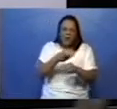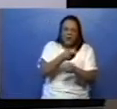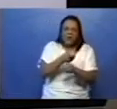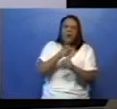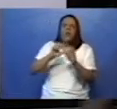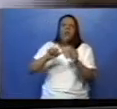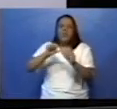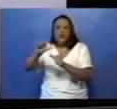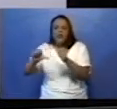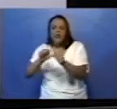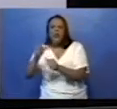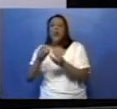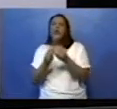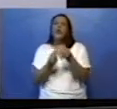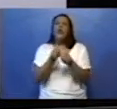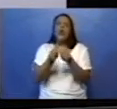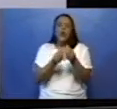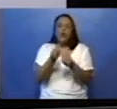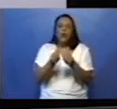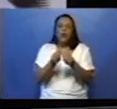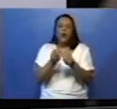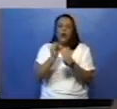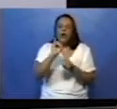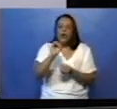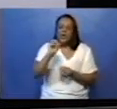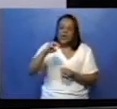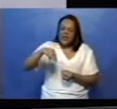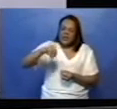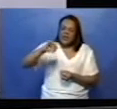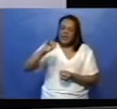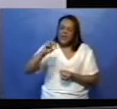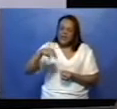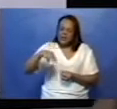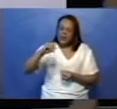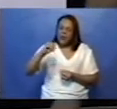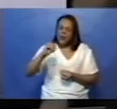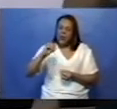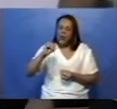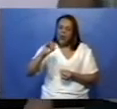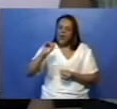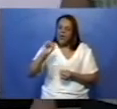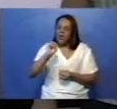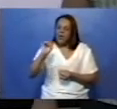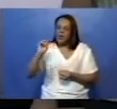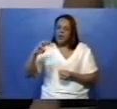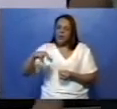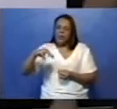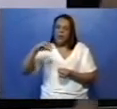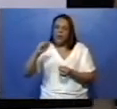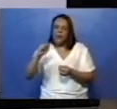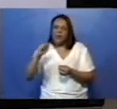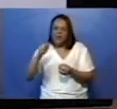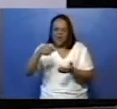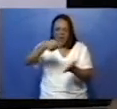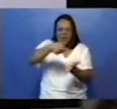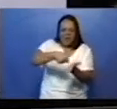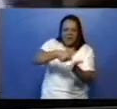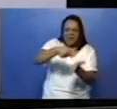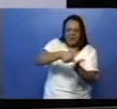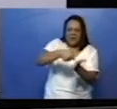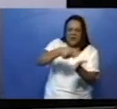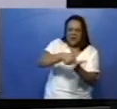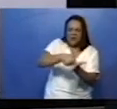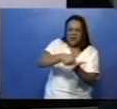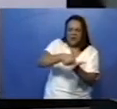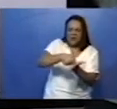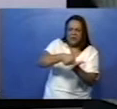acrescentando o íssimo? Aliás, íssima. Emília fez exigências esquisitíssimas. Isso quer dizer o quê? Que elas